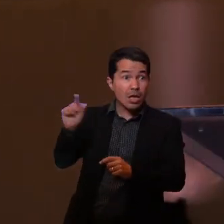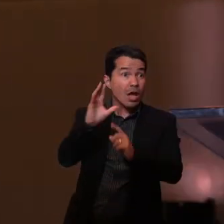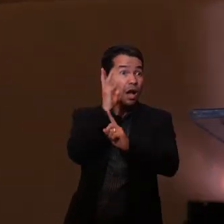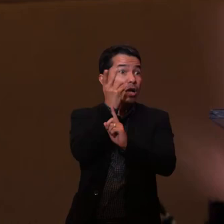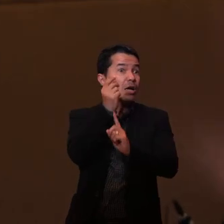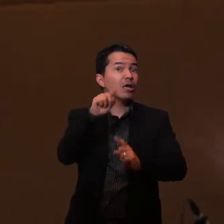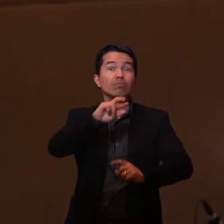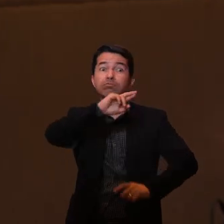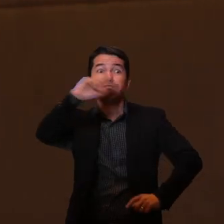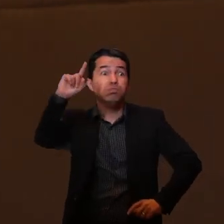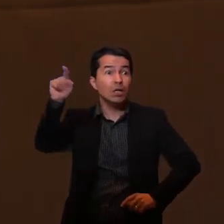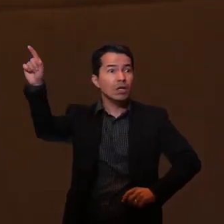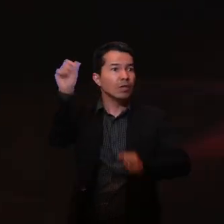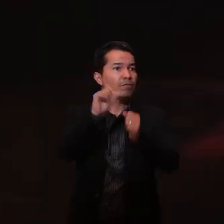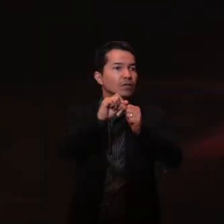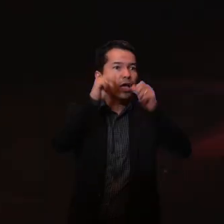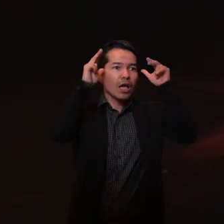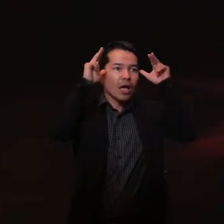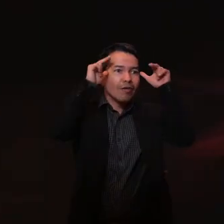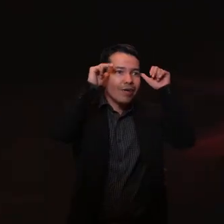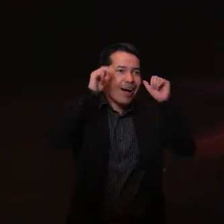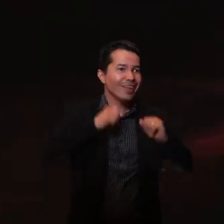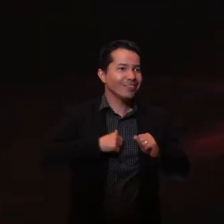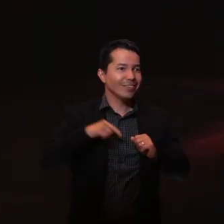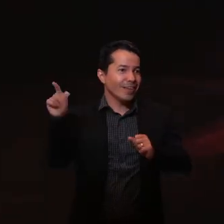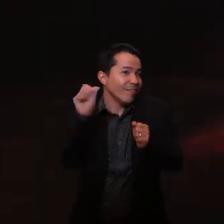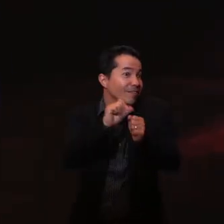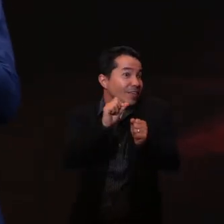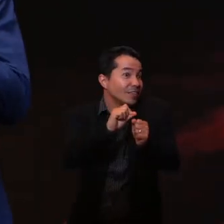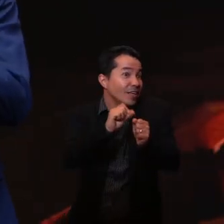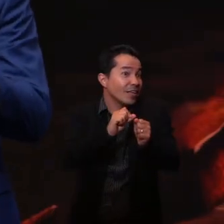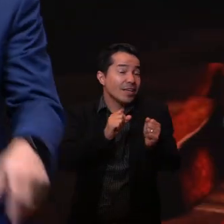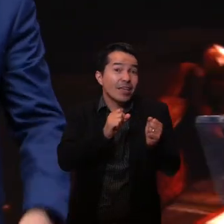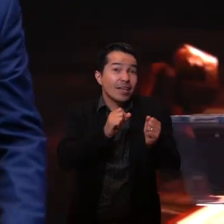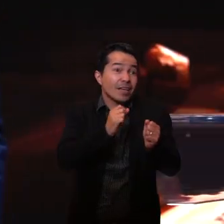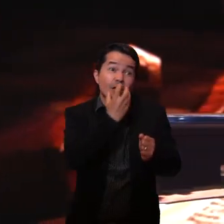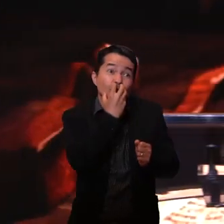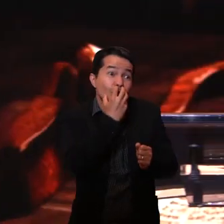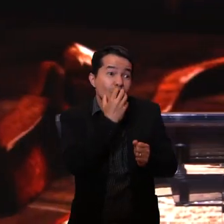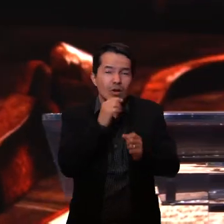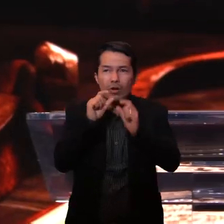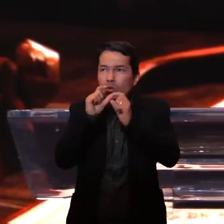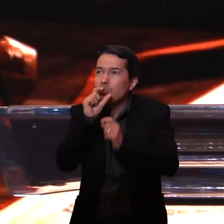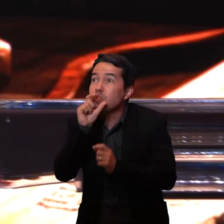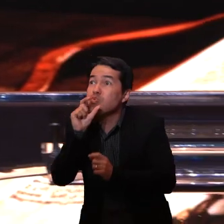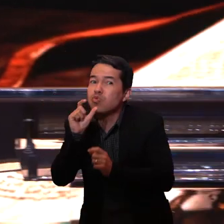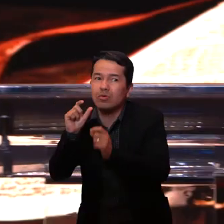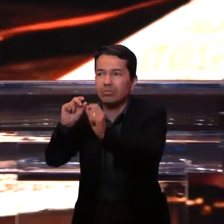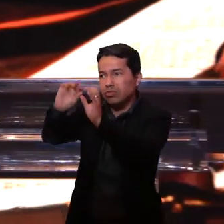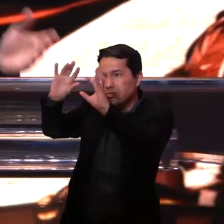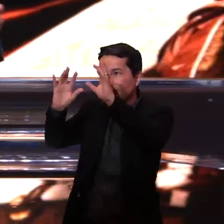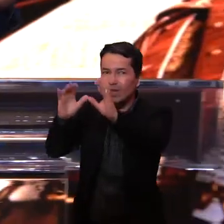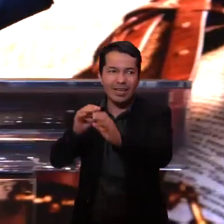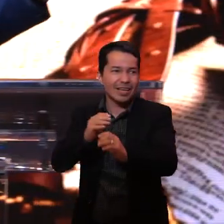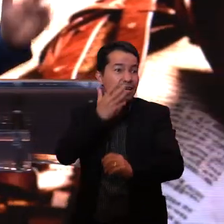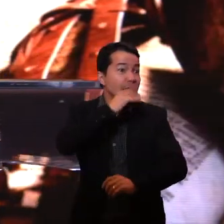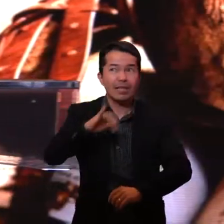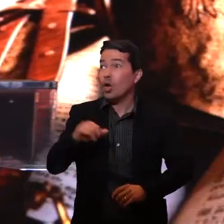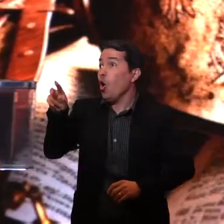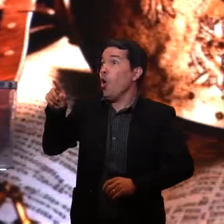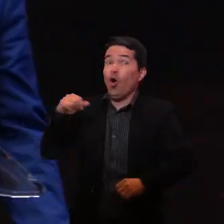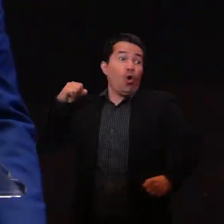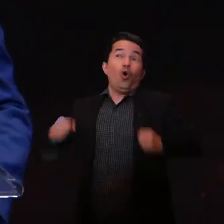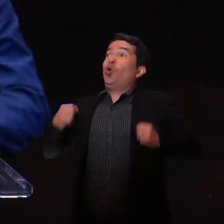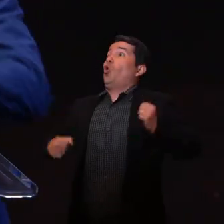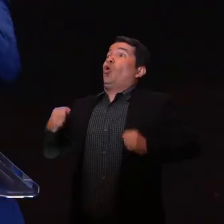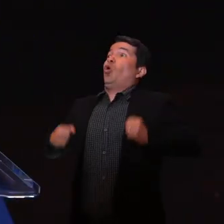quando eles chegavam perto, desaparecia. Talvez você chegou aqui nesse lugar, ou durante um tempo da sua